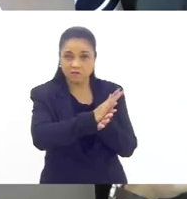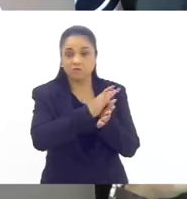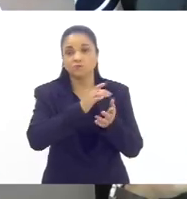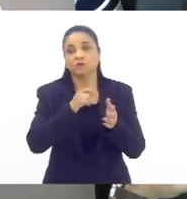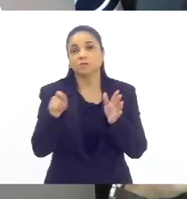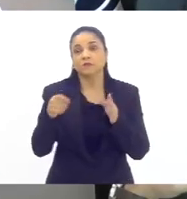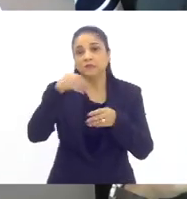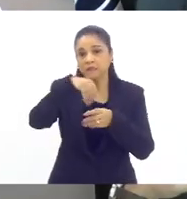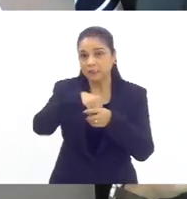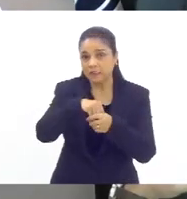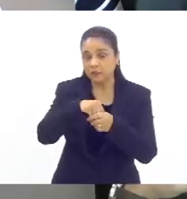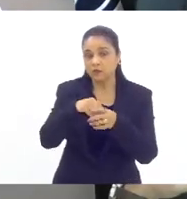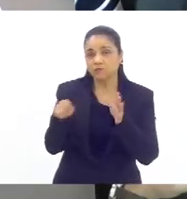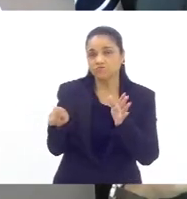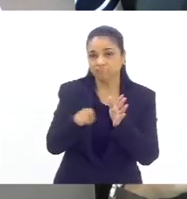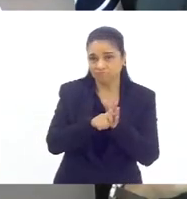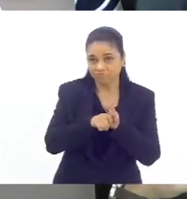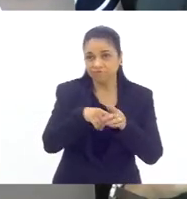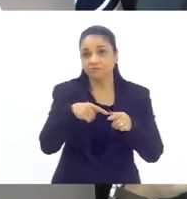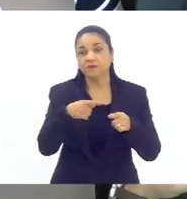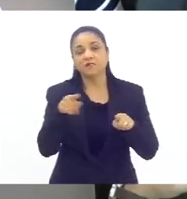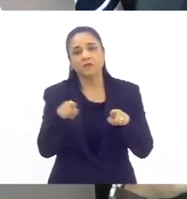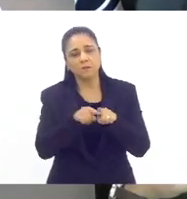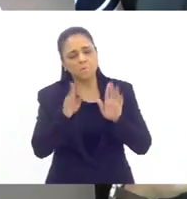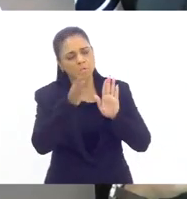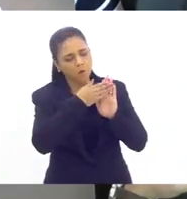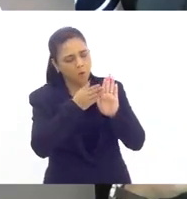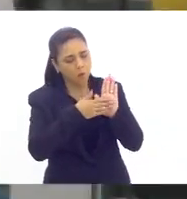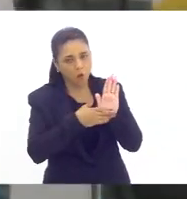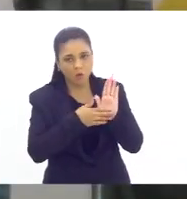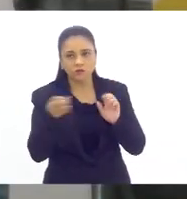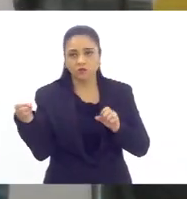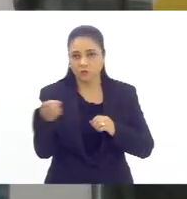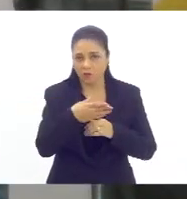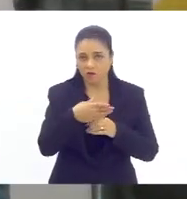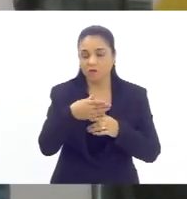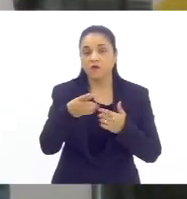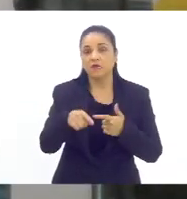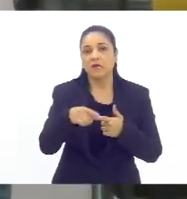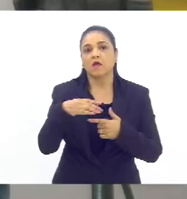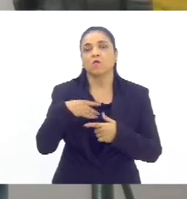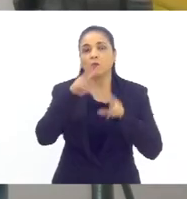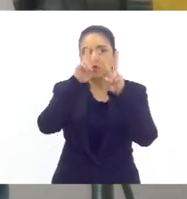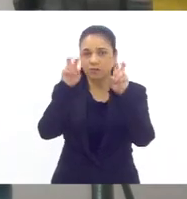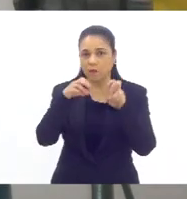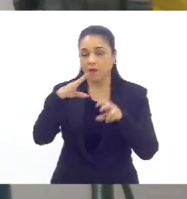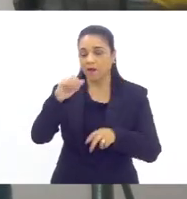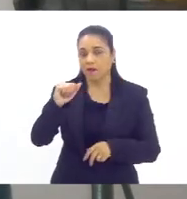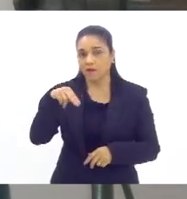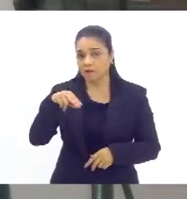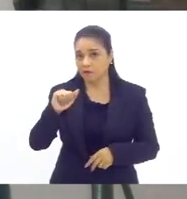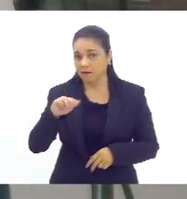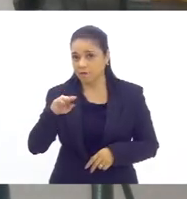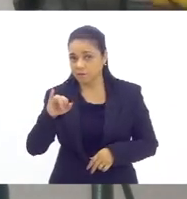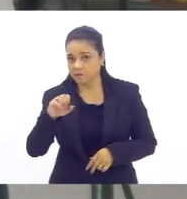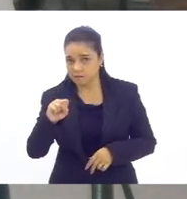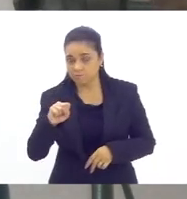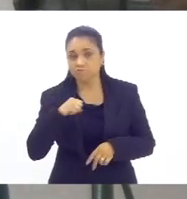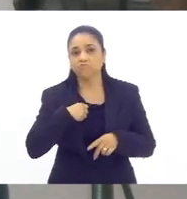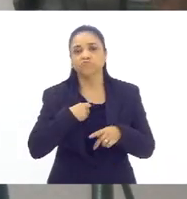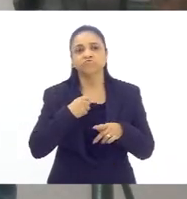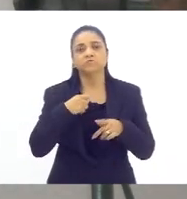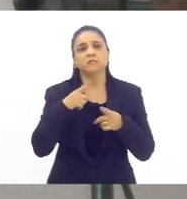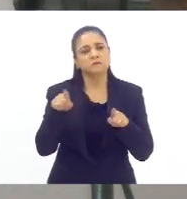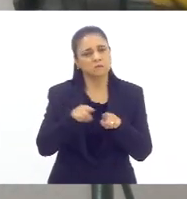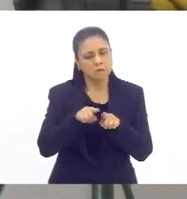e também novas propostas é claro que o tema da cannabis medicinal é sempre um tema muito forte recorrente a